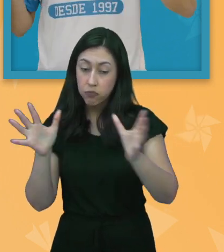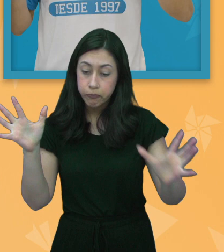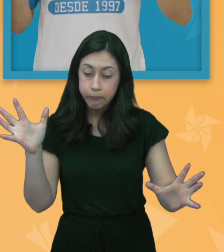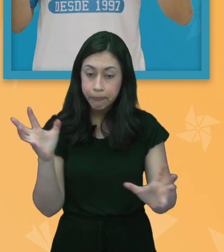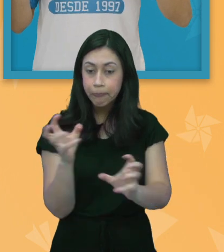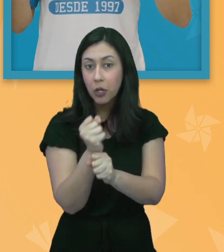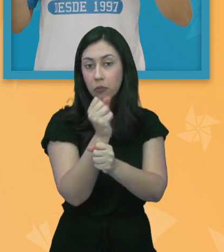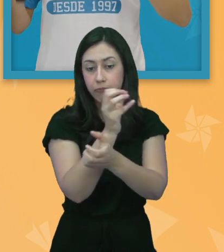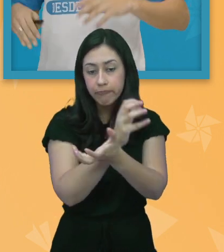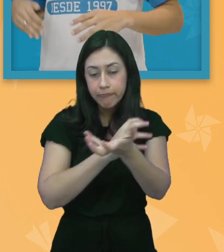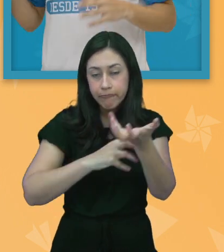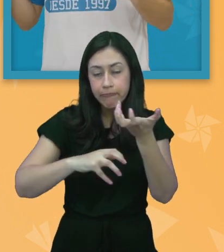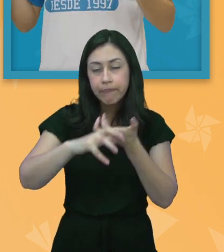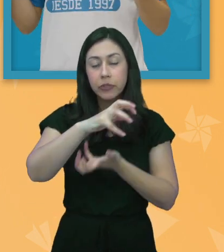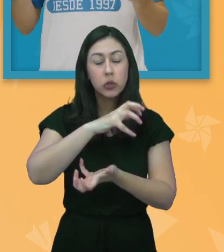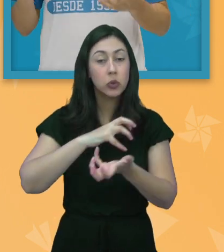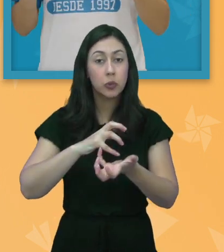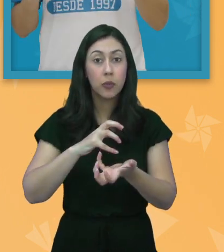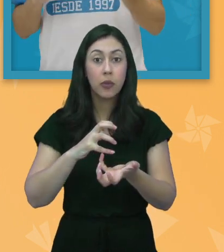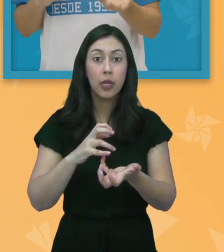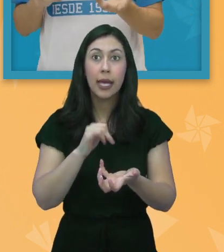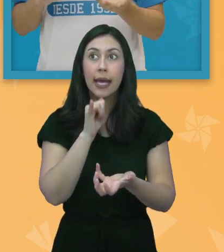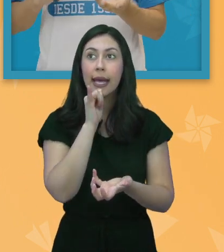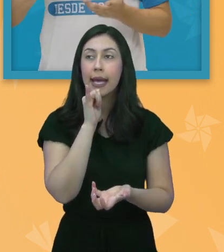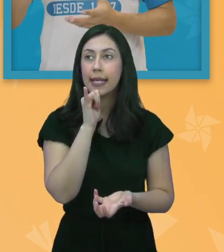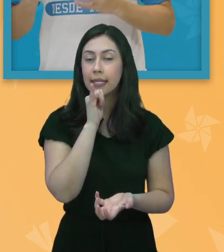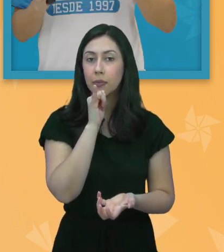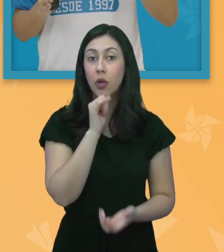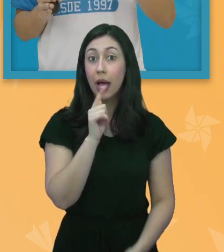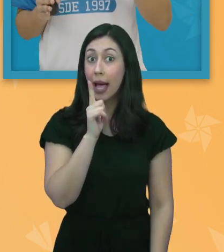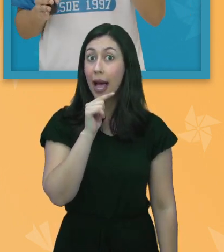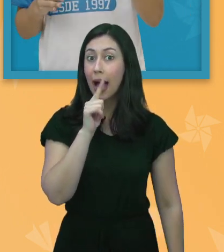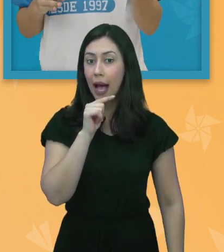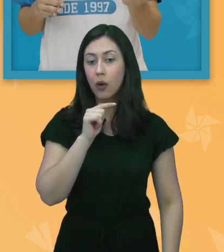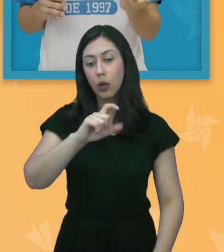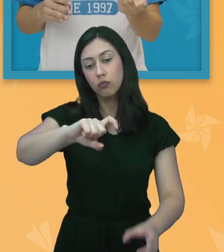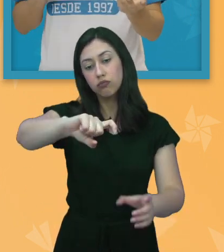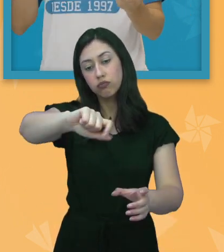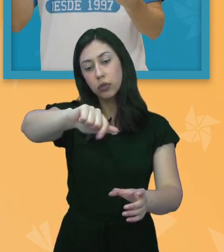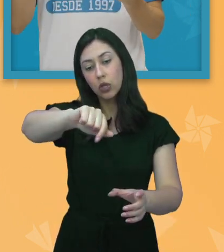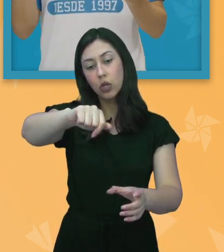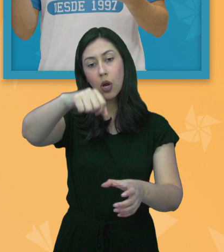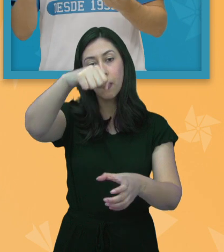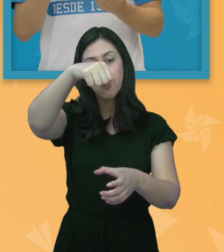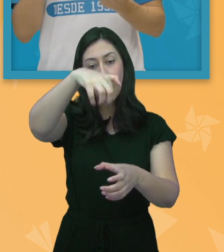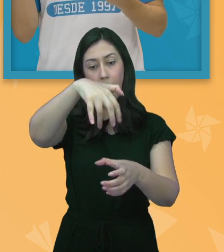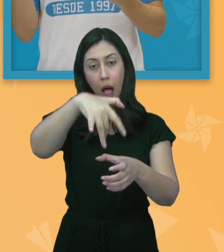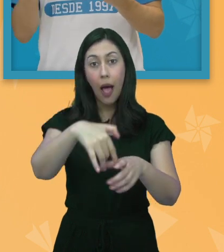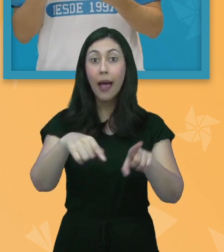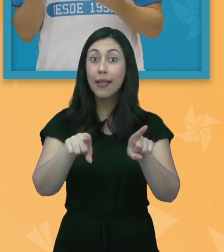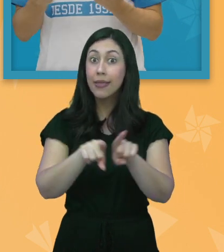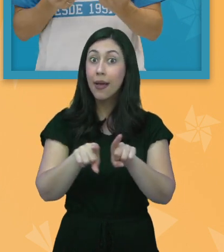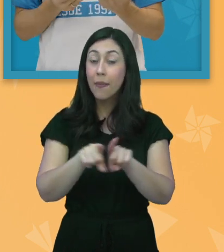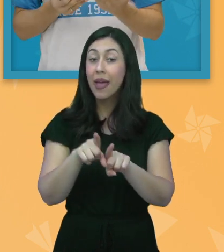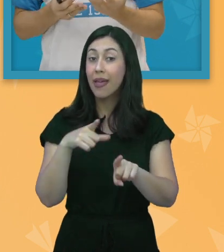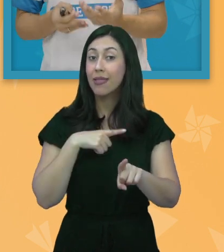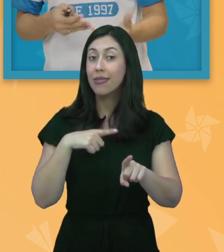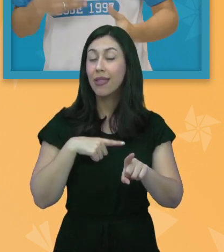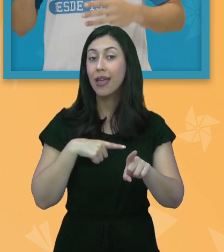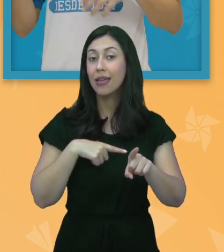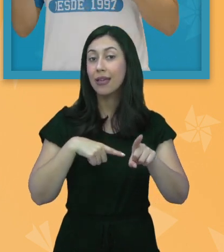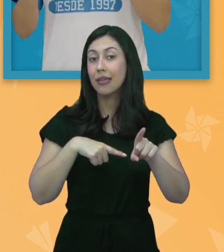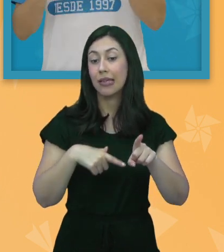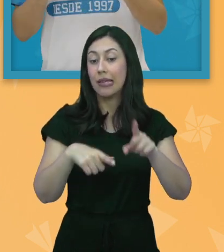anteriormente. Como por exemplo a água da torneira, que é a água H2O, mais diversos sais que estão ali dissolvidos